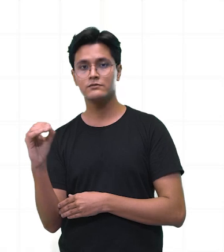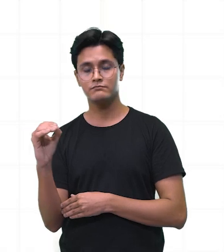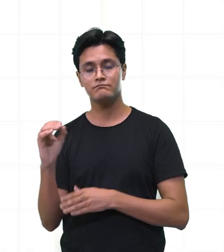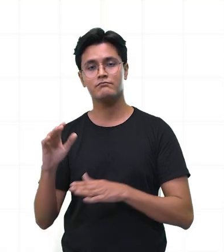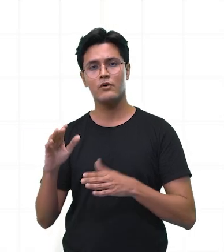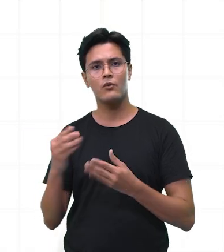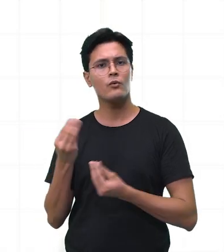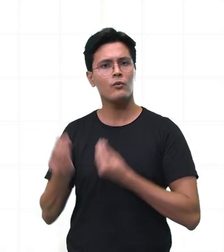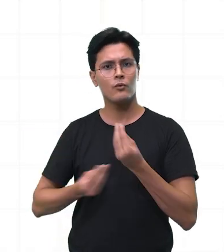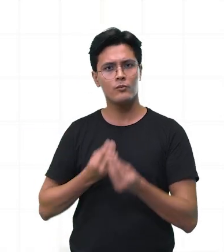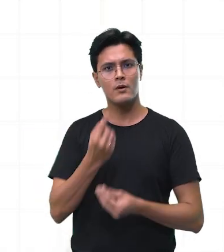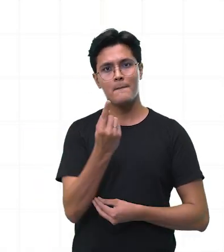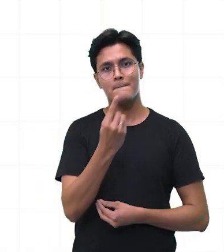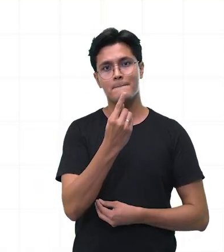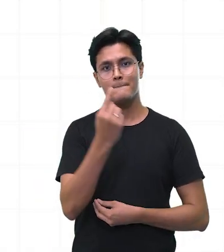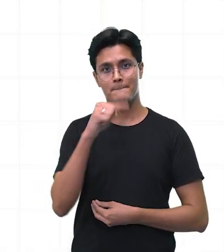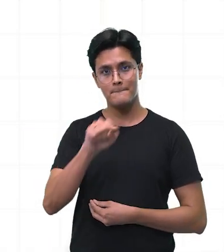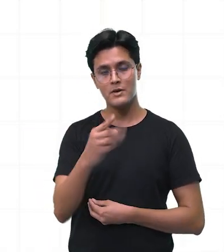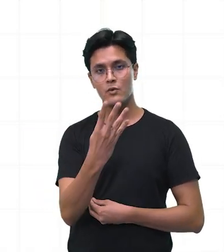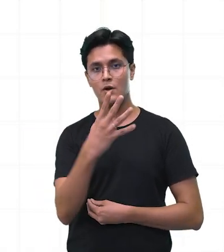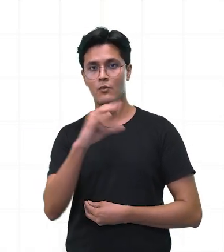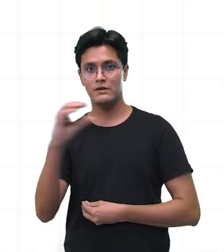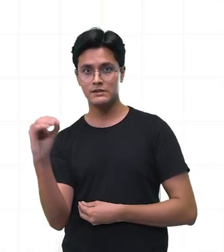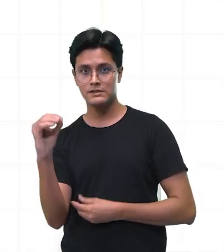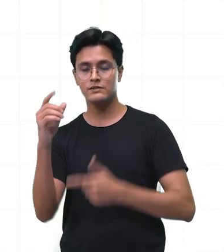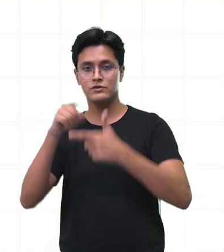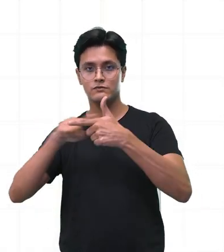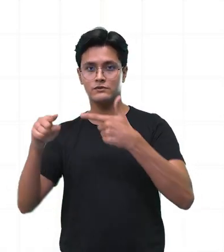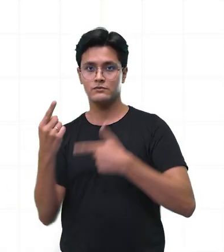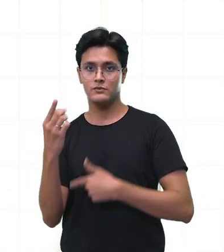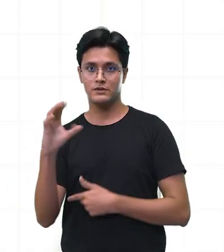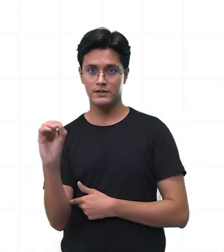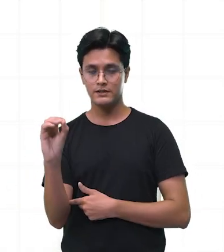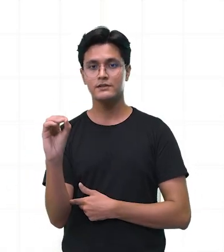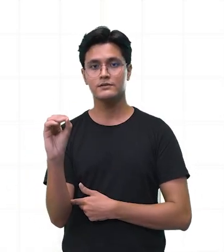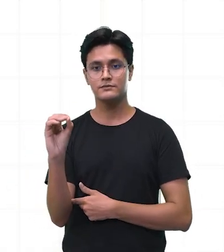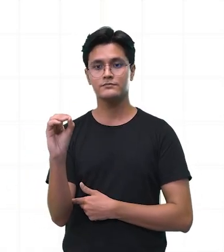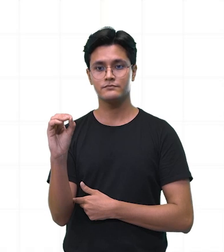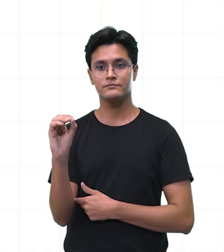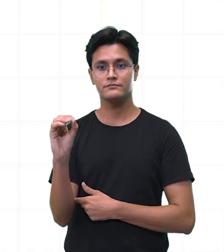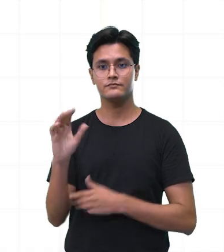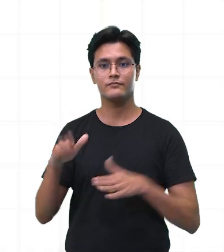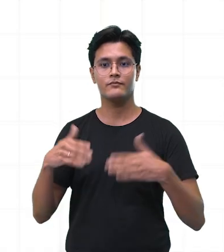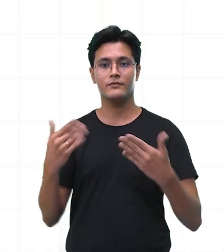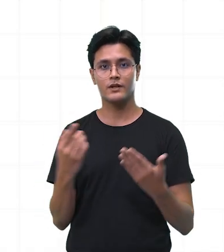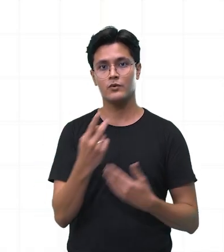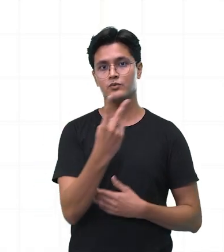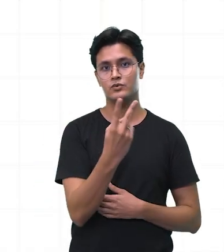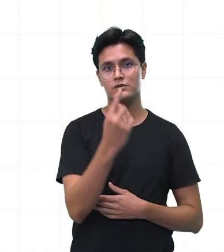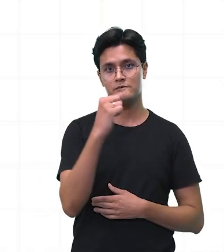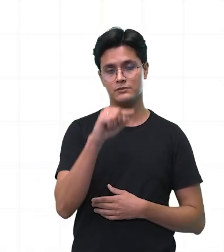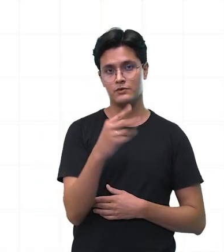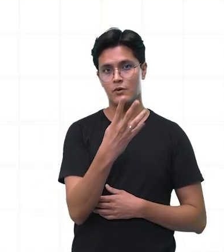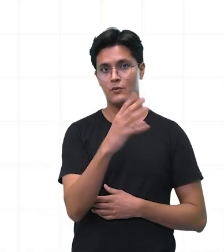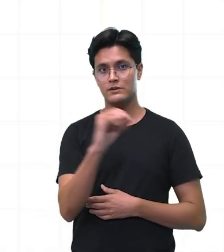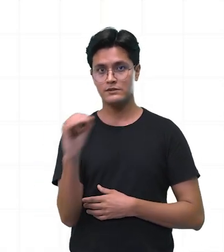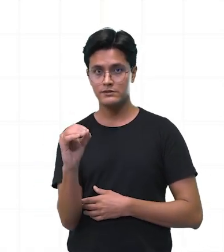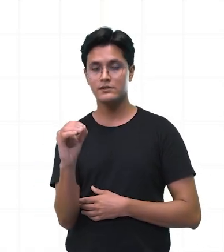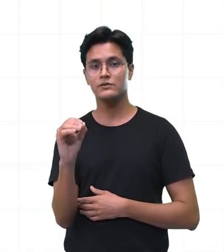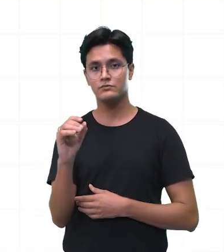10. Então, simplifica aqui, ó, 0 com 0, 10% de 2.400 é